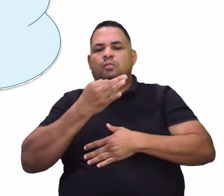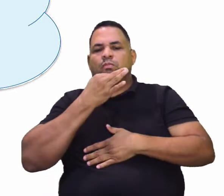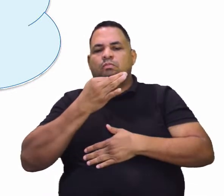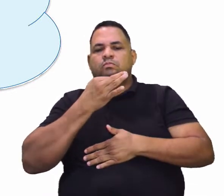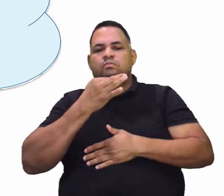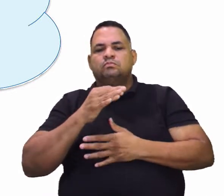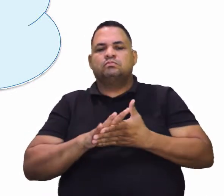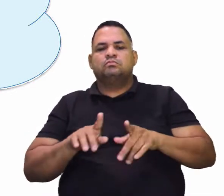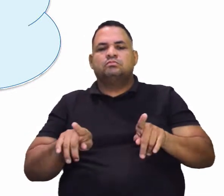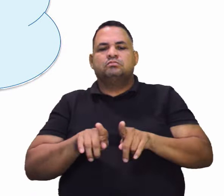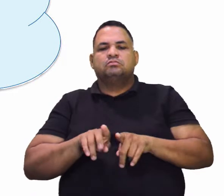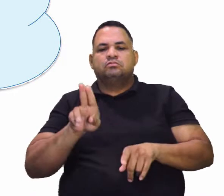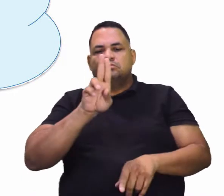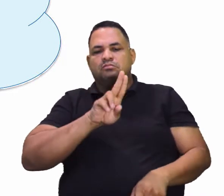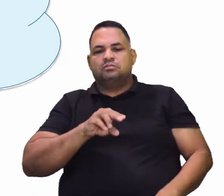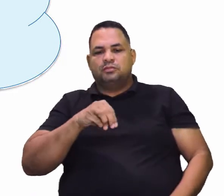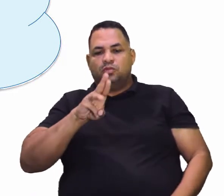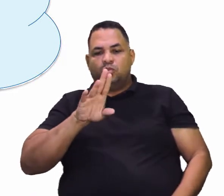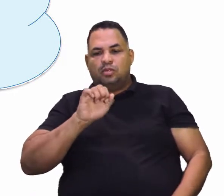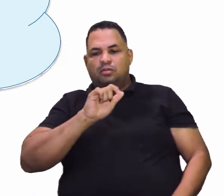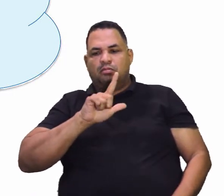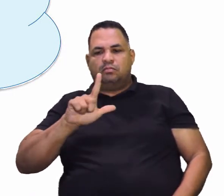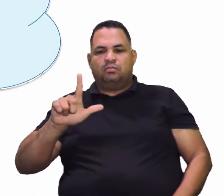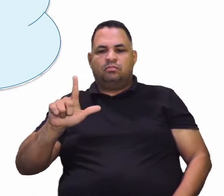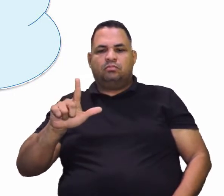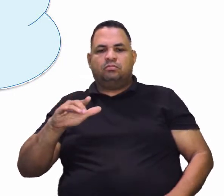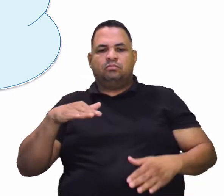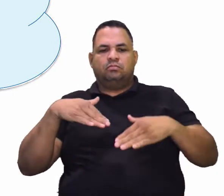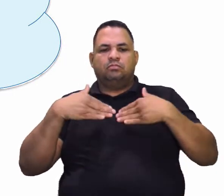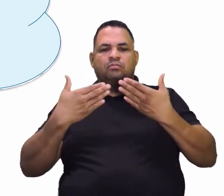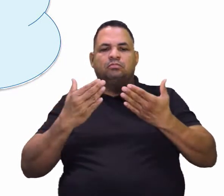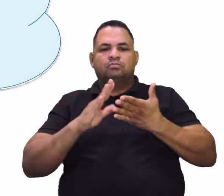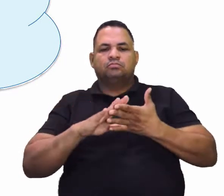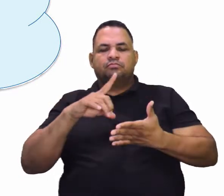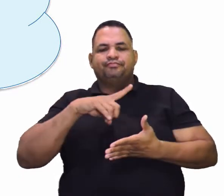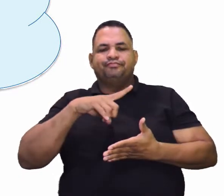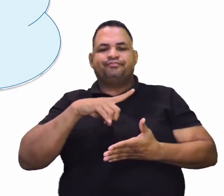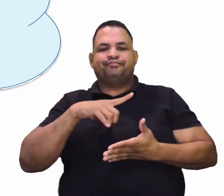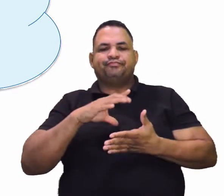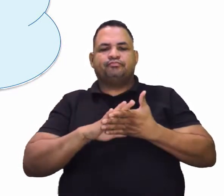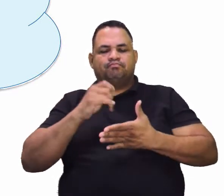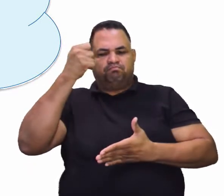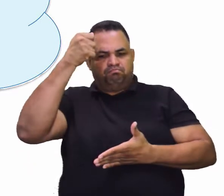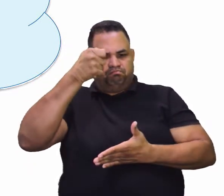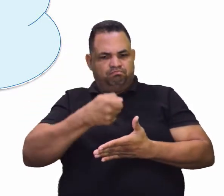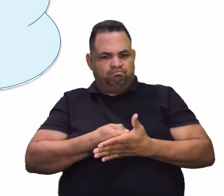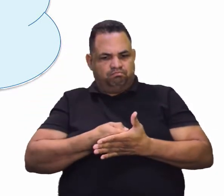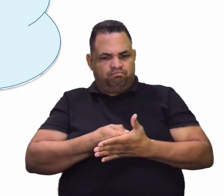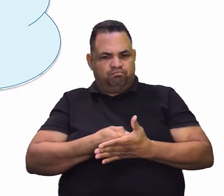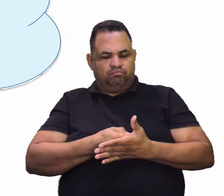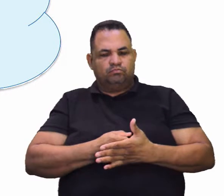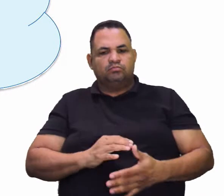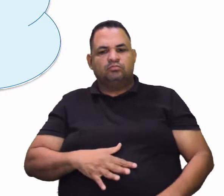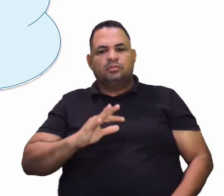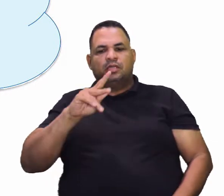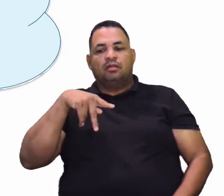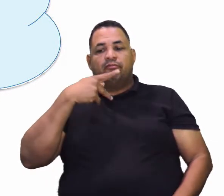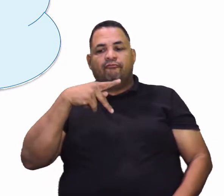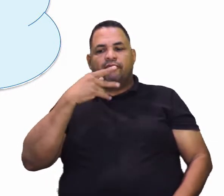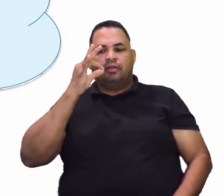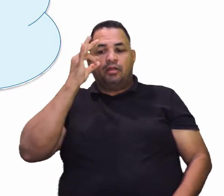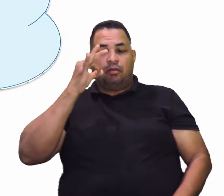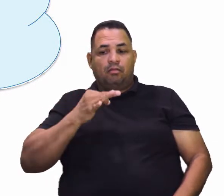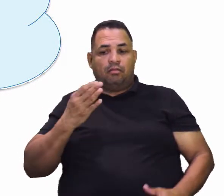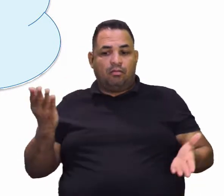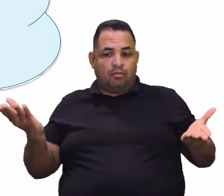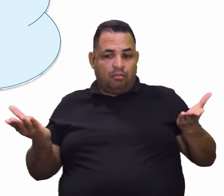opinião, também usamos o will. Quando tomamos uma decisão no mesmo momento da